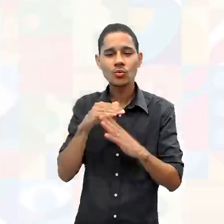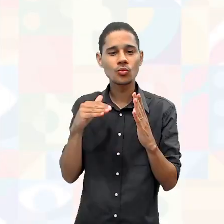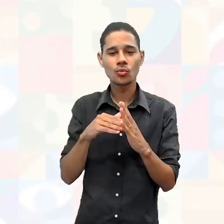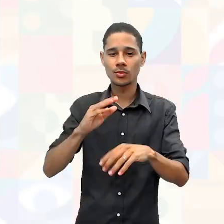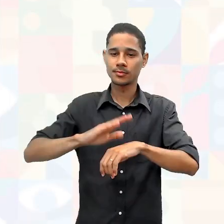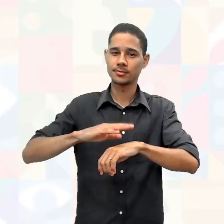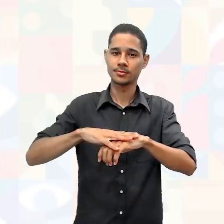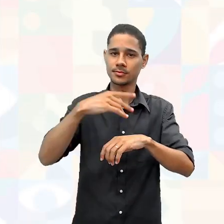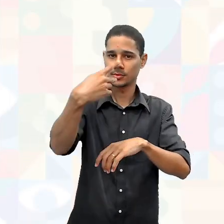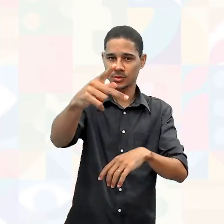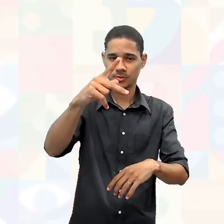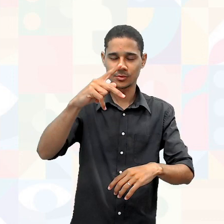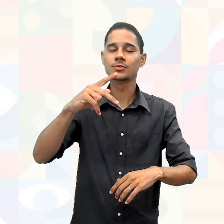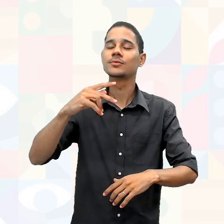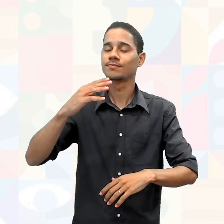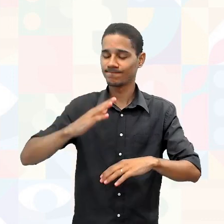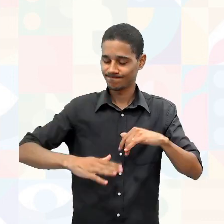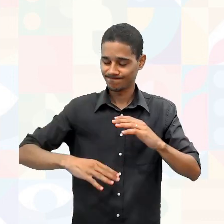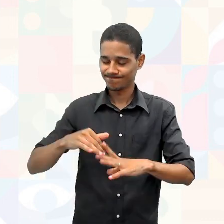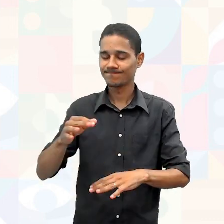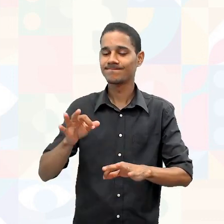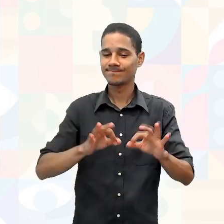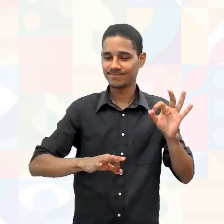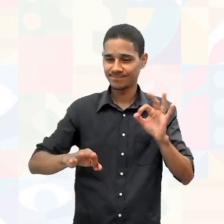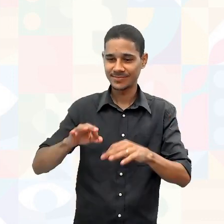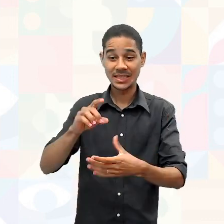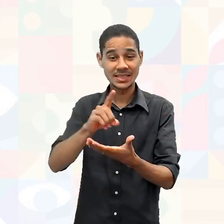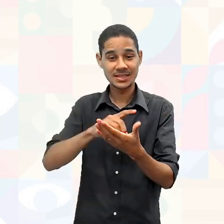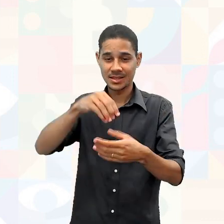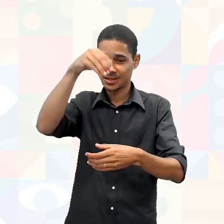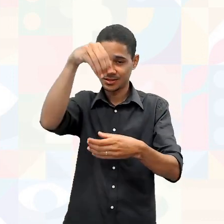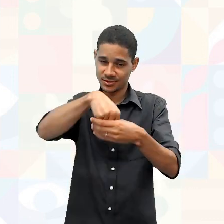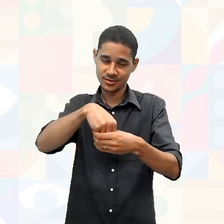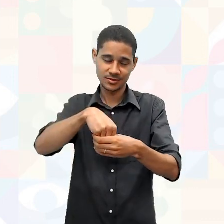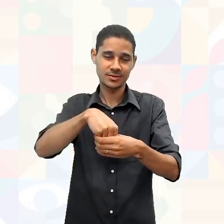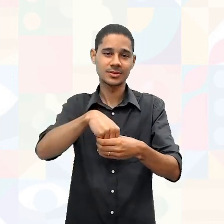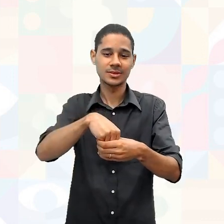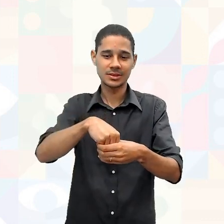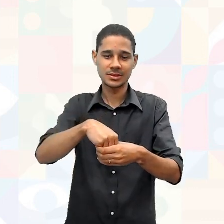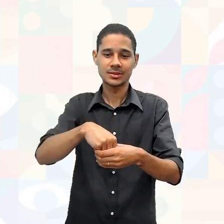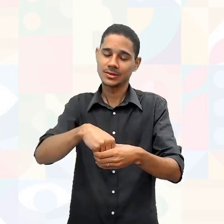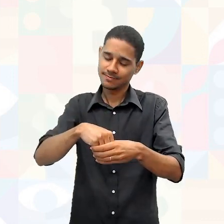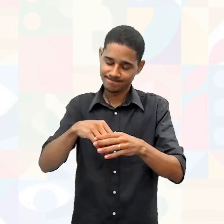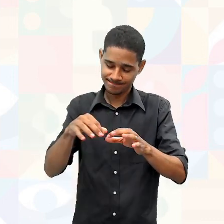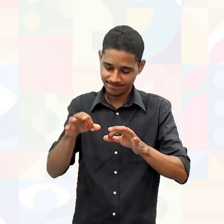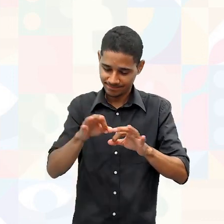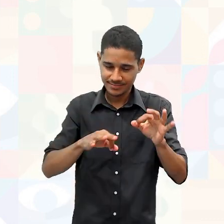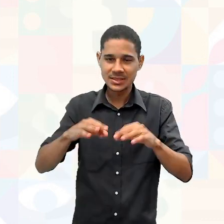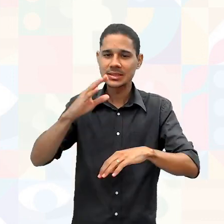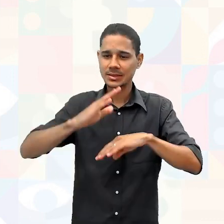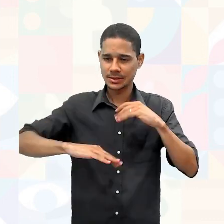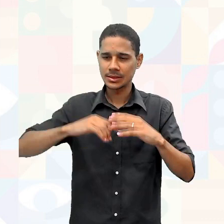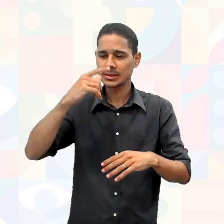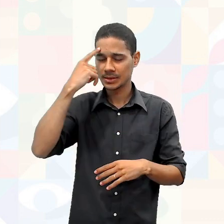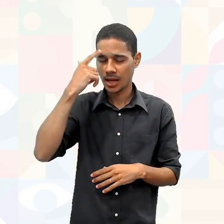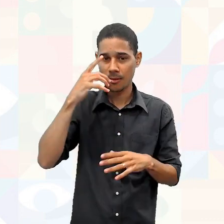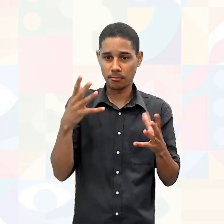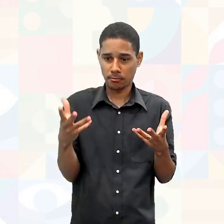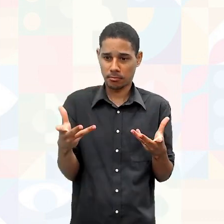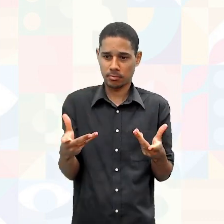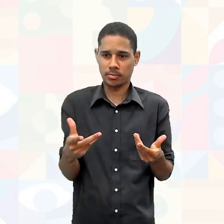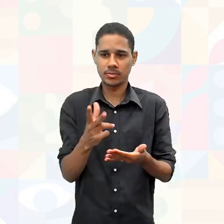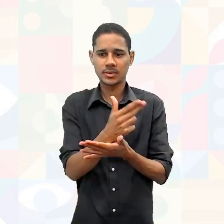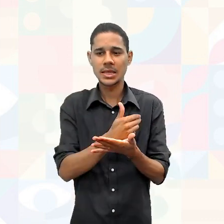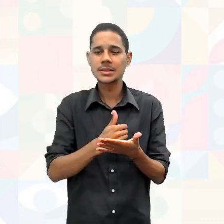caber a você como profissional. O designer de interiores deve trabalhar essas questões e deve ter o domínio do desenho